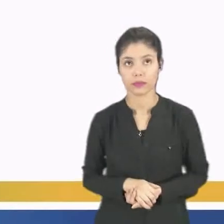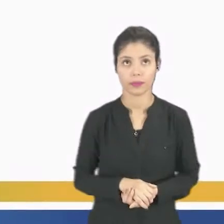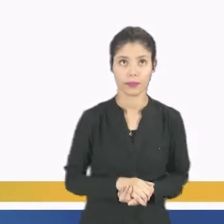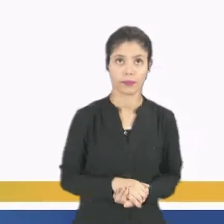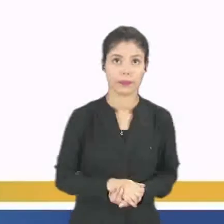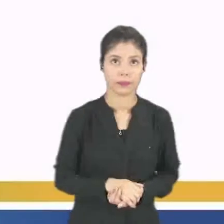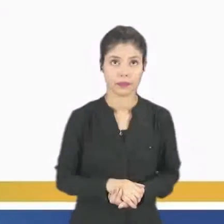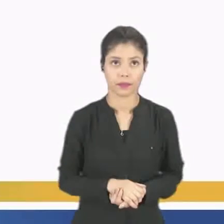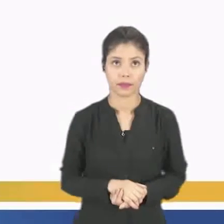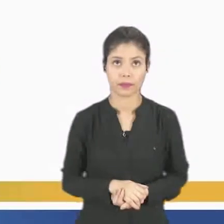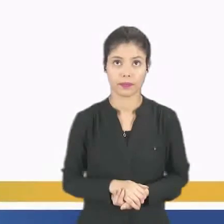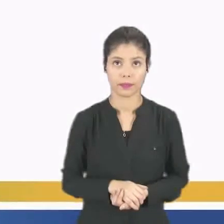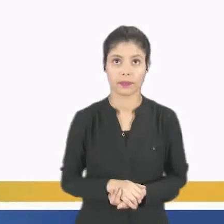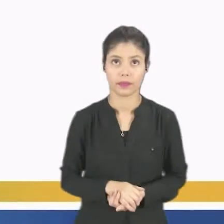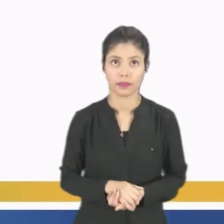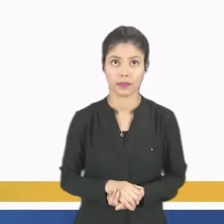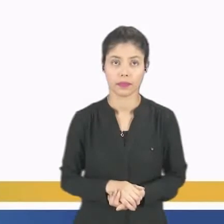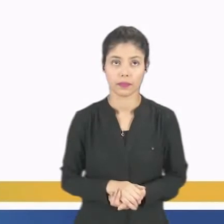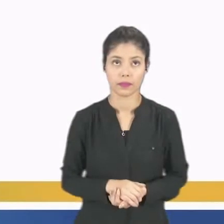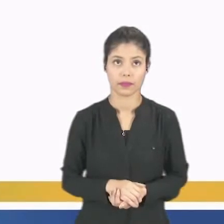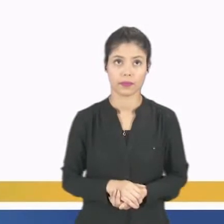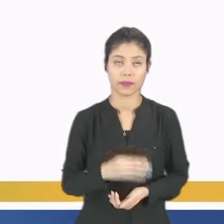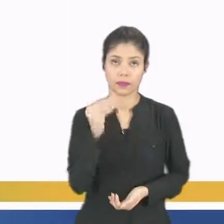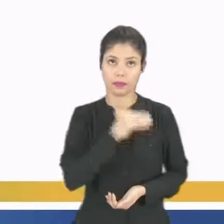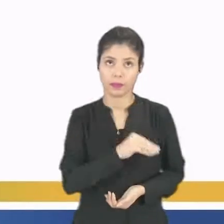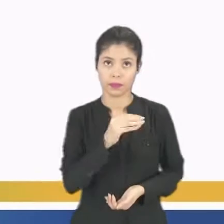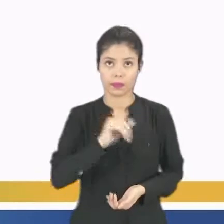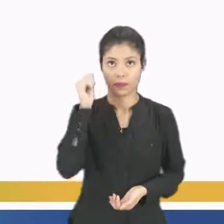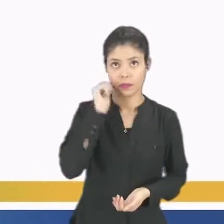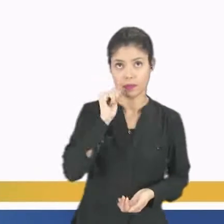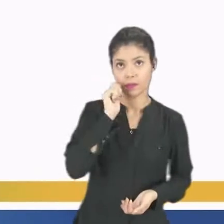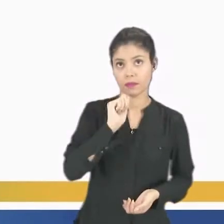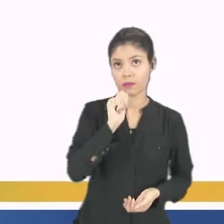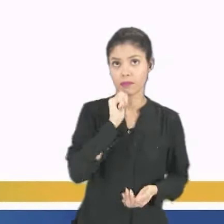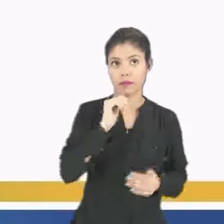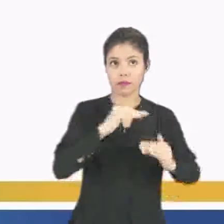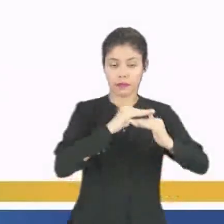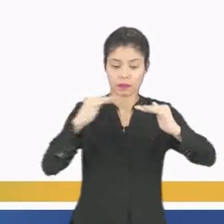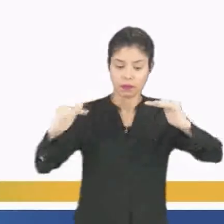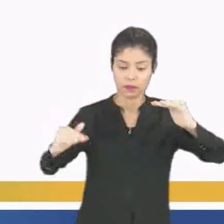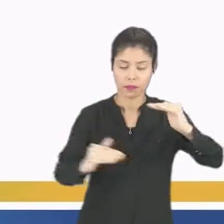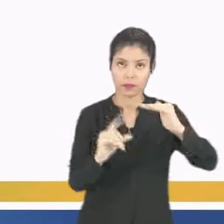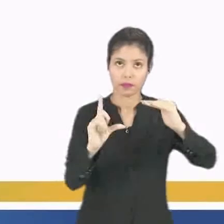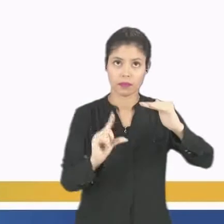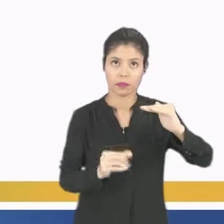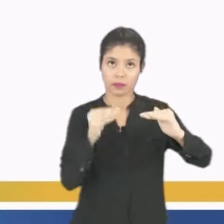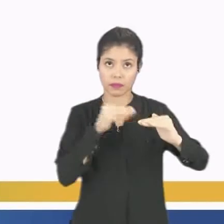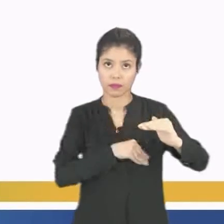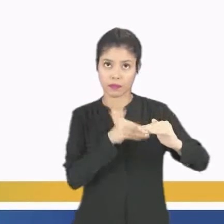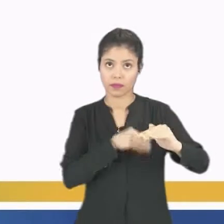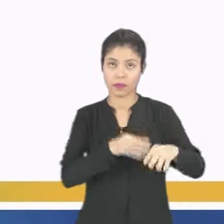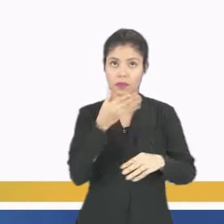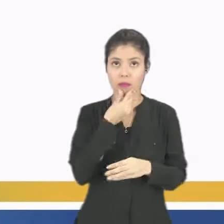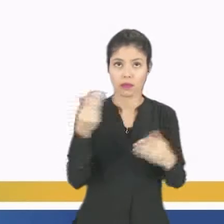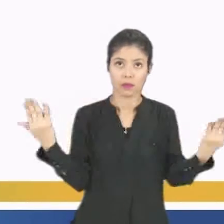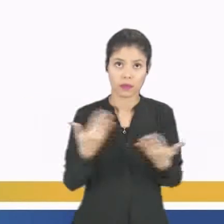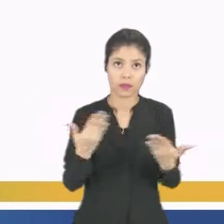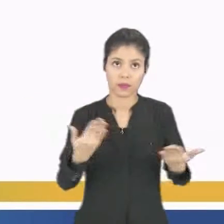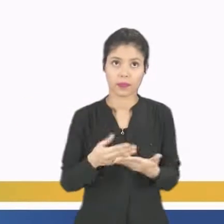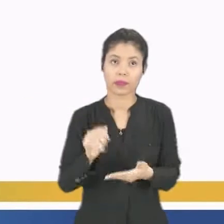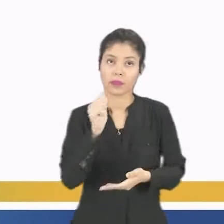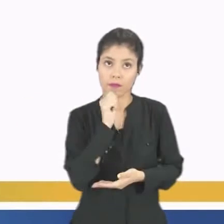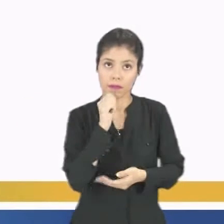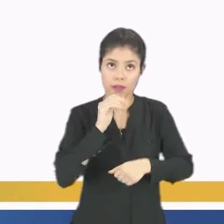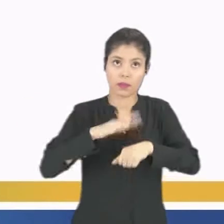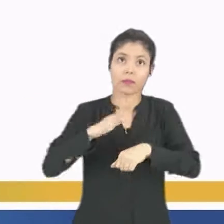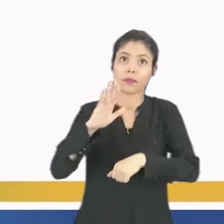e a única que está errada. O salário da mulher ainda é proporcionalmente menor do que o dos homens na atualidade, fator que fica